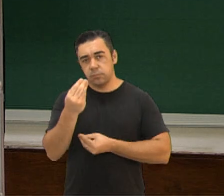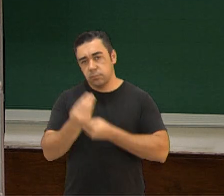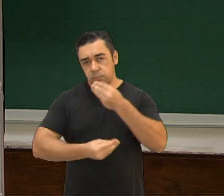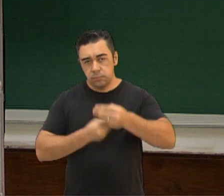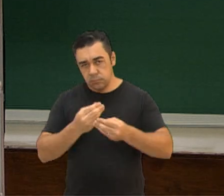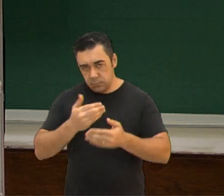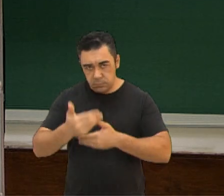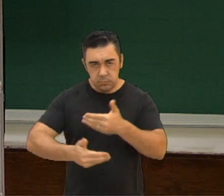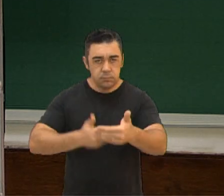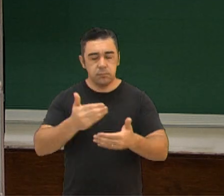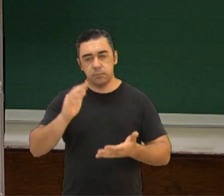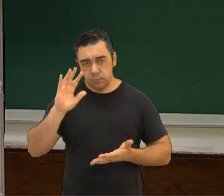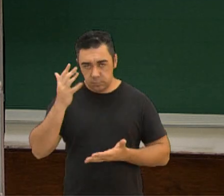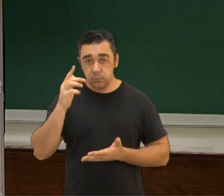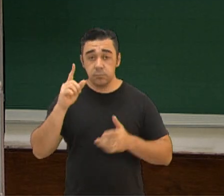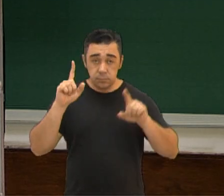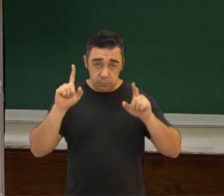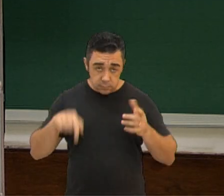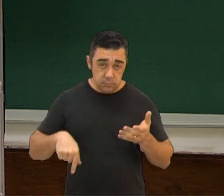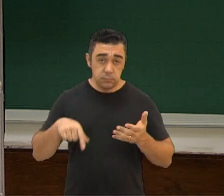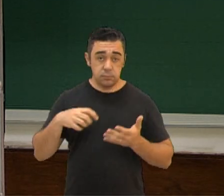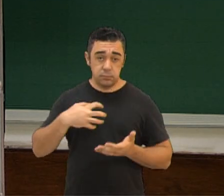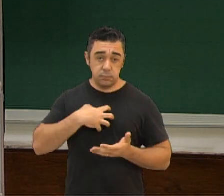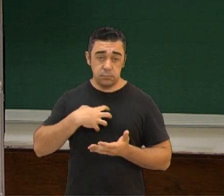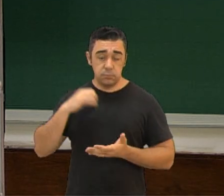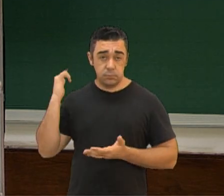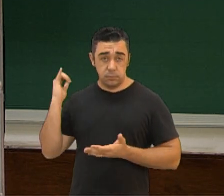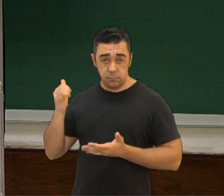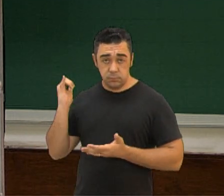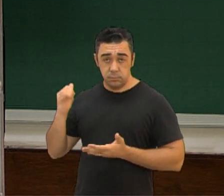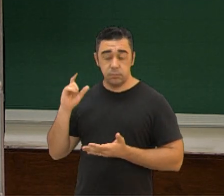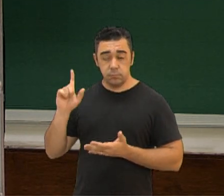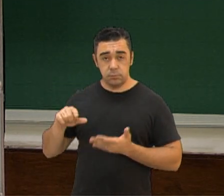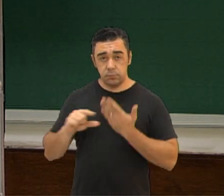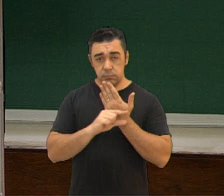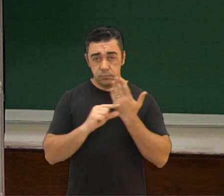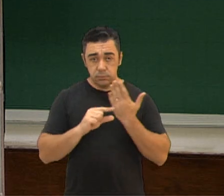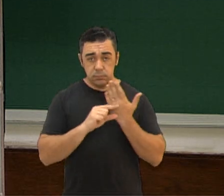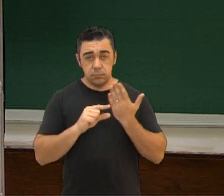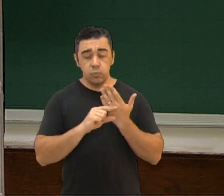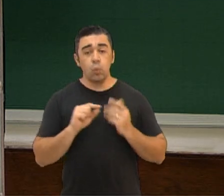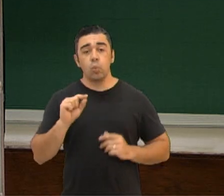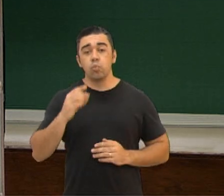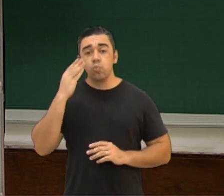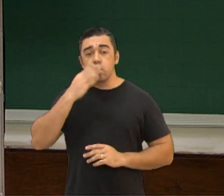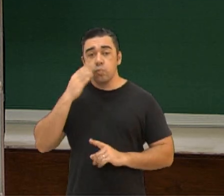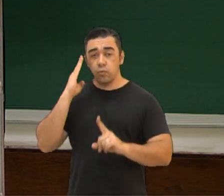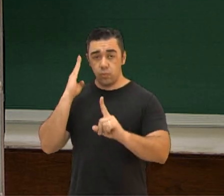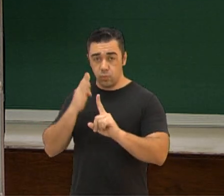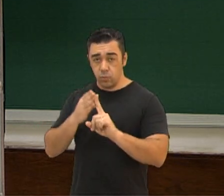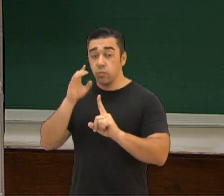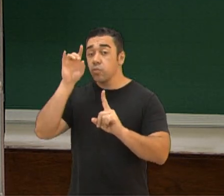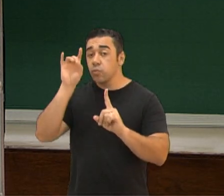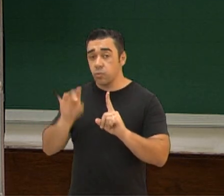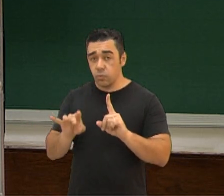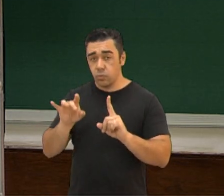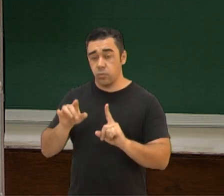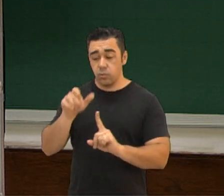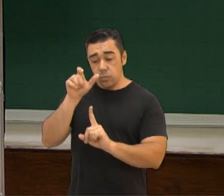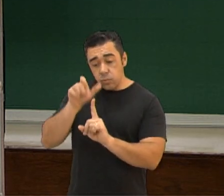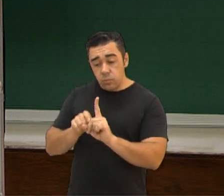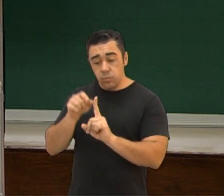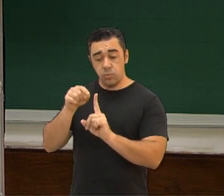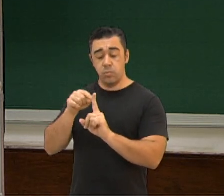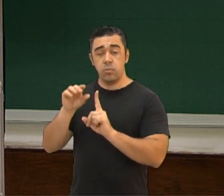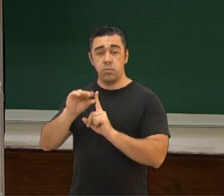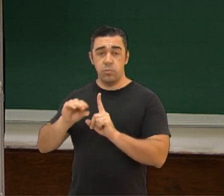acontecendo, isso tudo pode ser a fala do narrador, né? Via de regra, o discurso direto é somente no momento em que os personagens